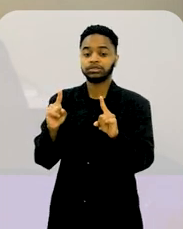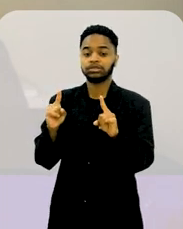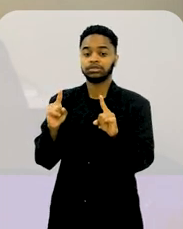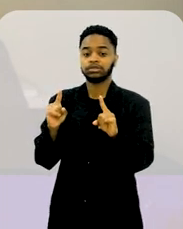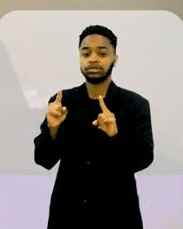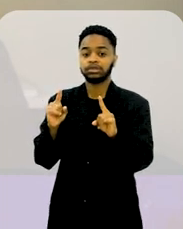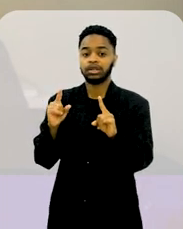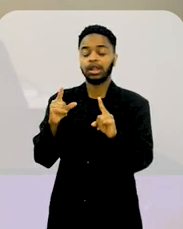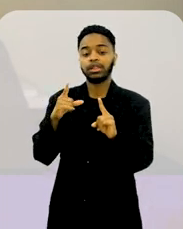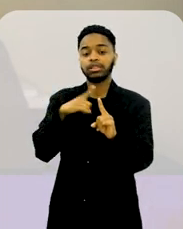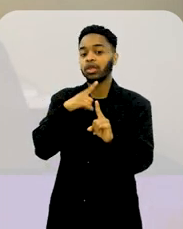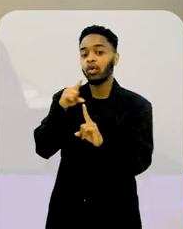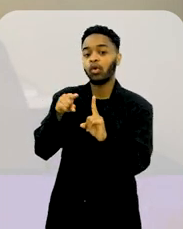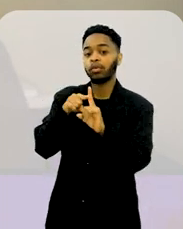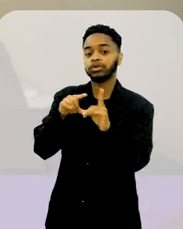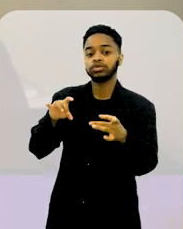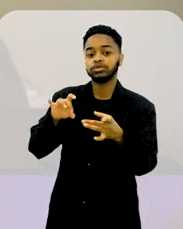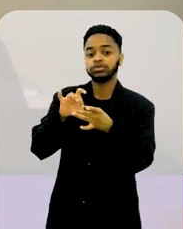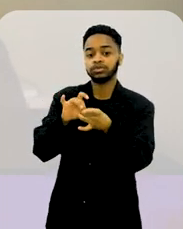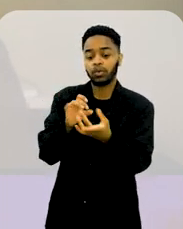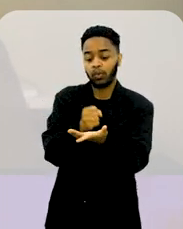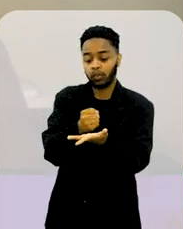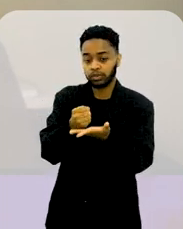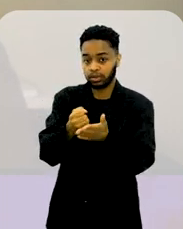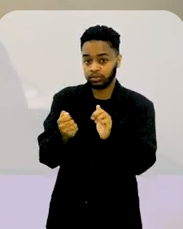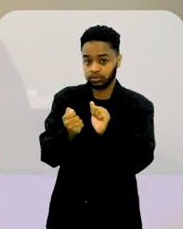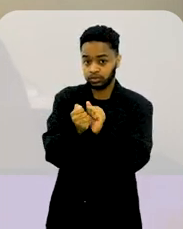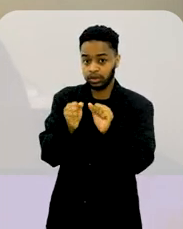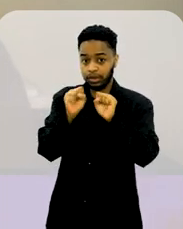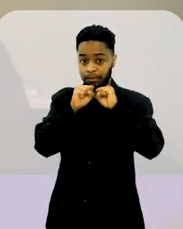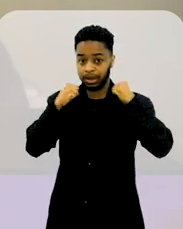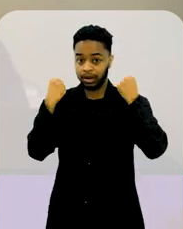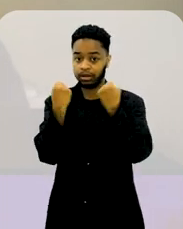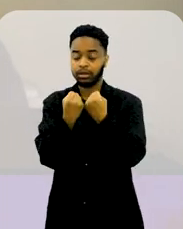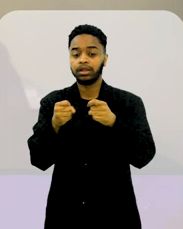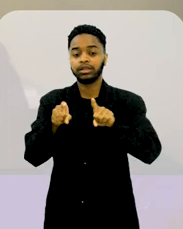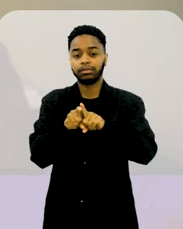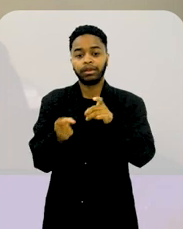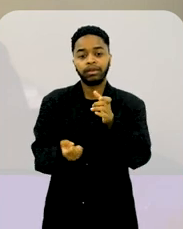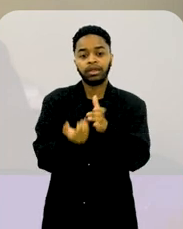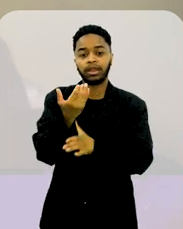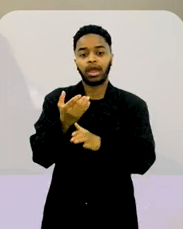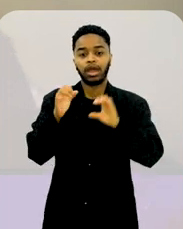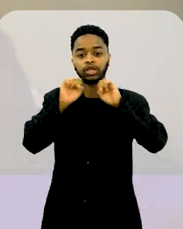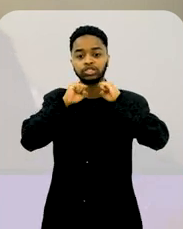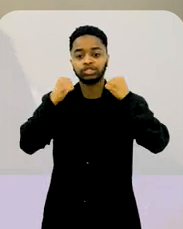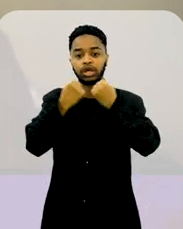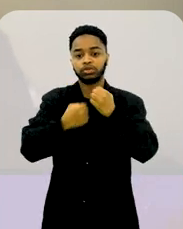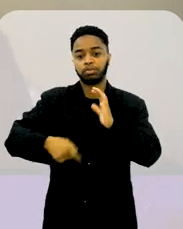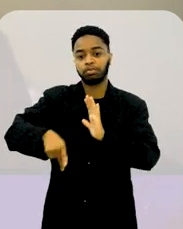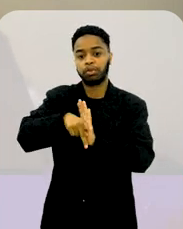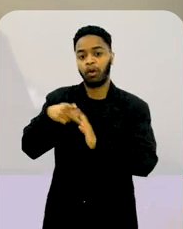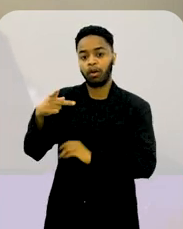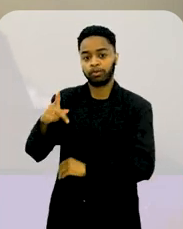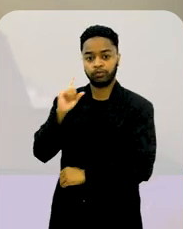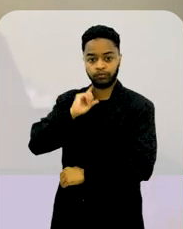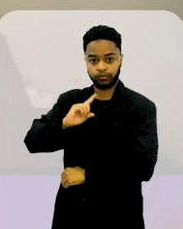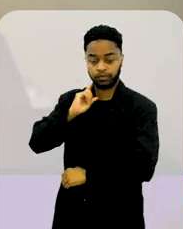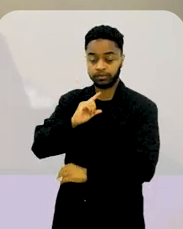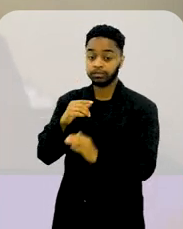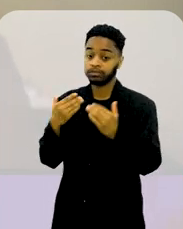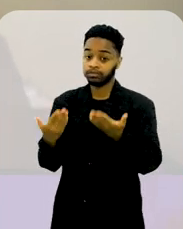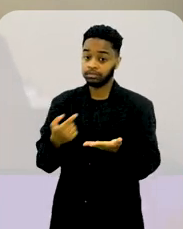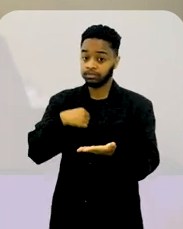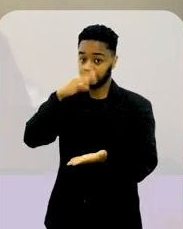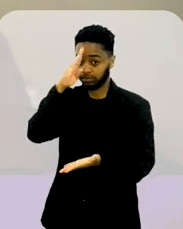visando o Maracanã com a concessão e a criação dos estádio próprio então assim eu acho que